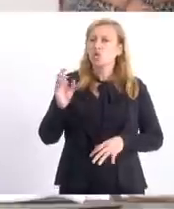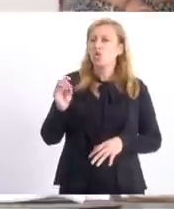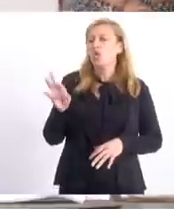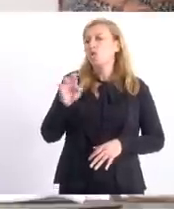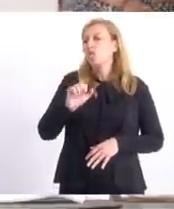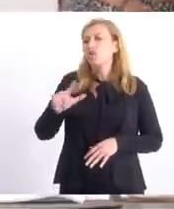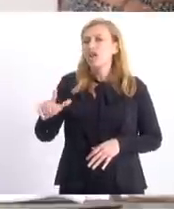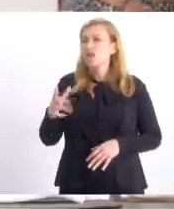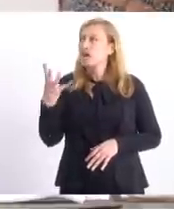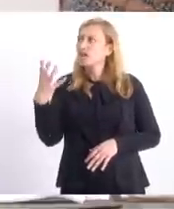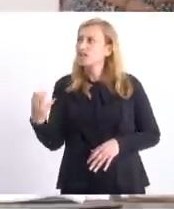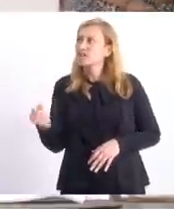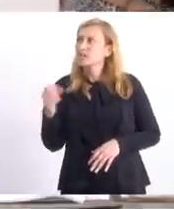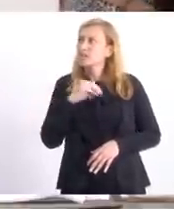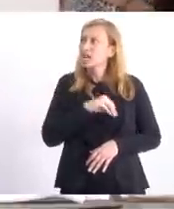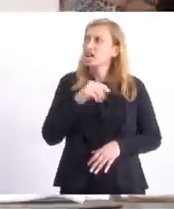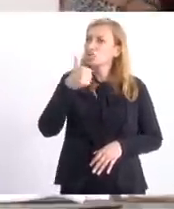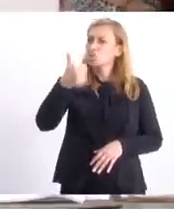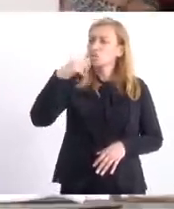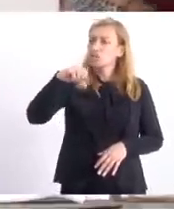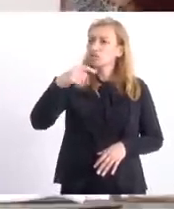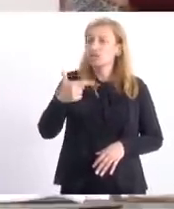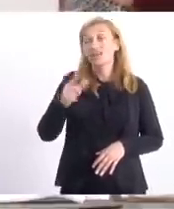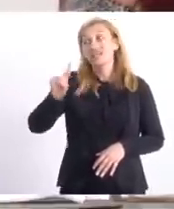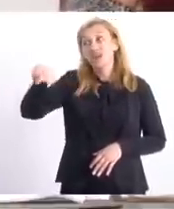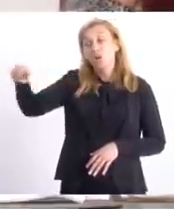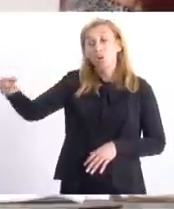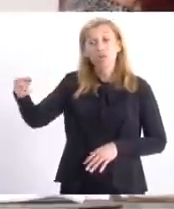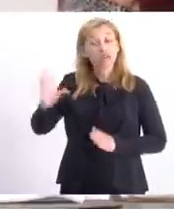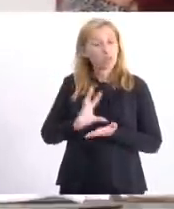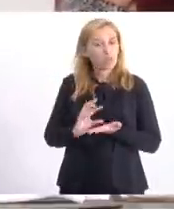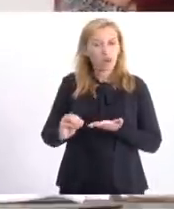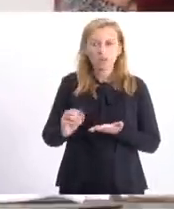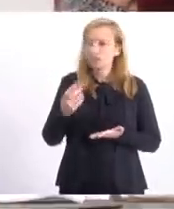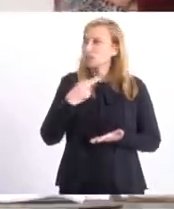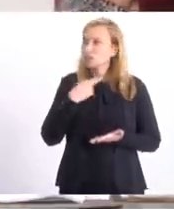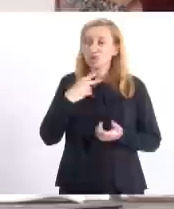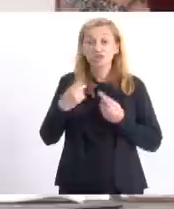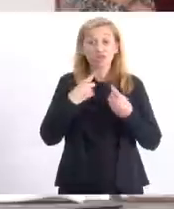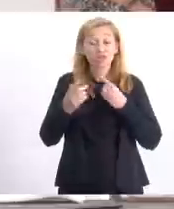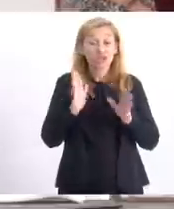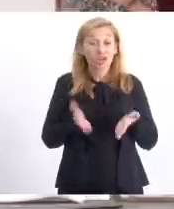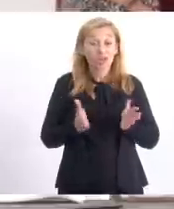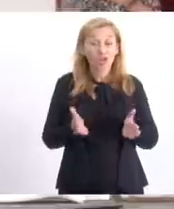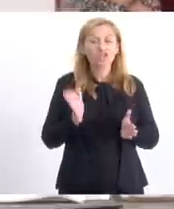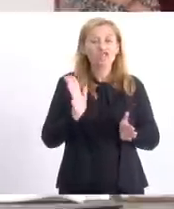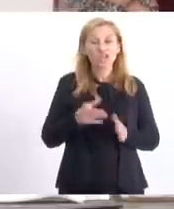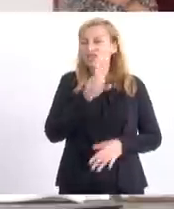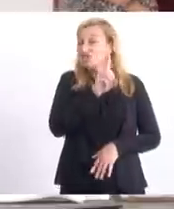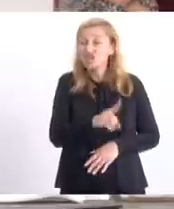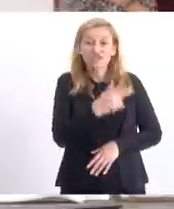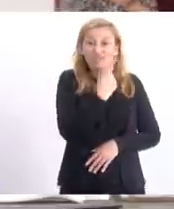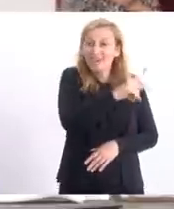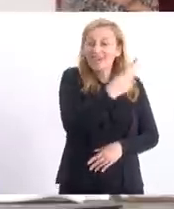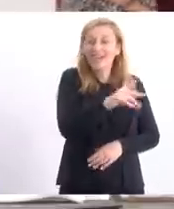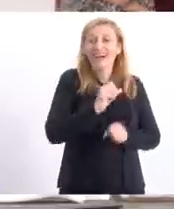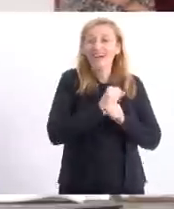coronel receba um 192. Essa é outra pauta, ela não pode estar discutida agora, porque isso já é direito adquirido, eles já